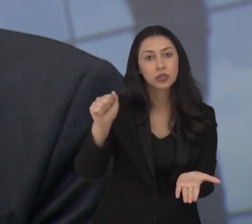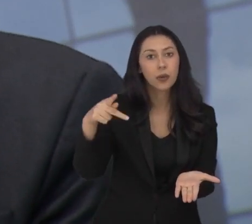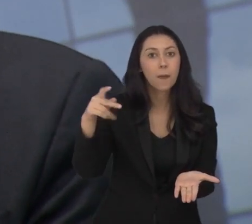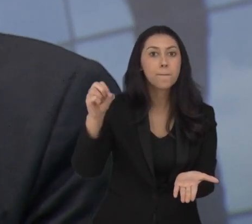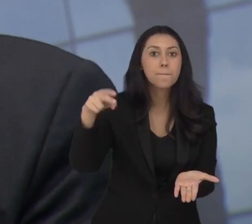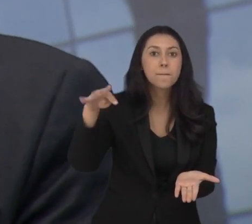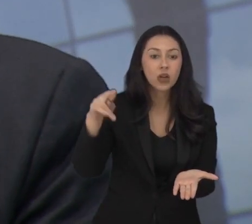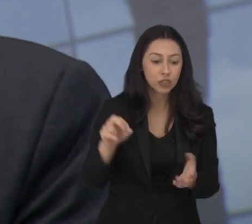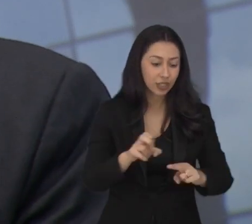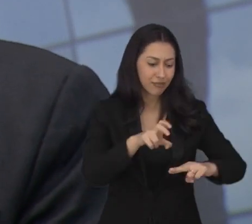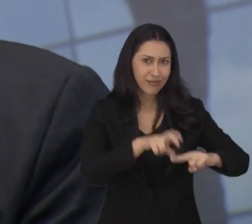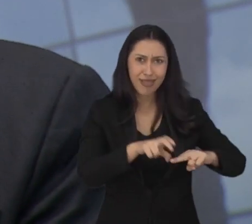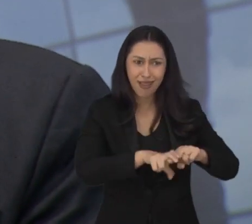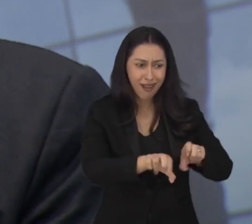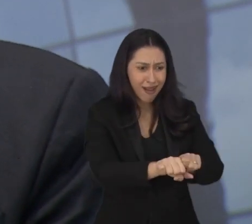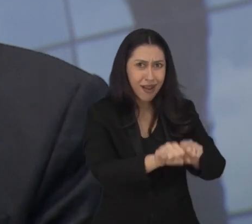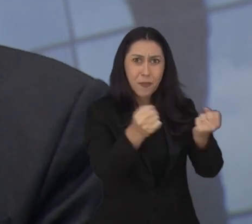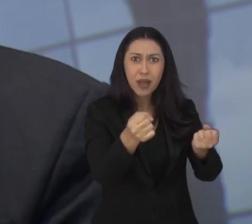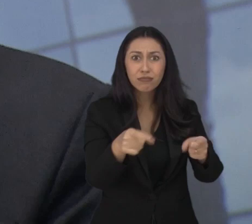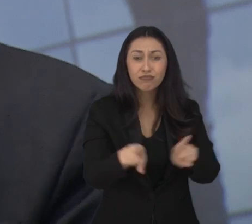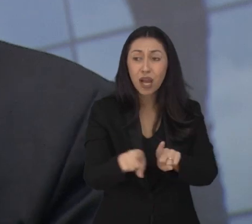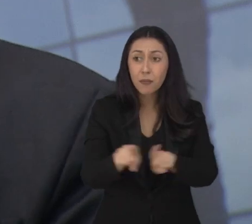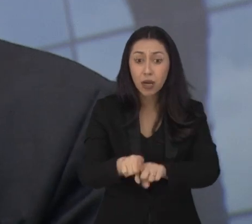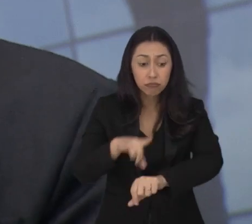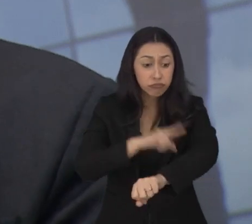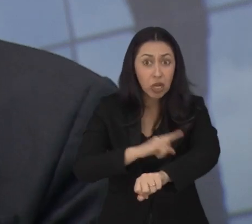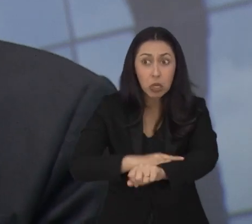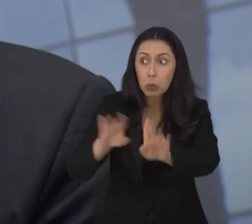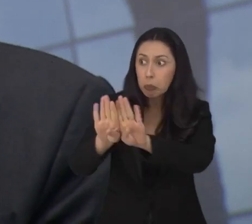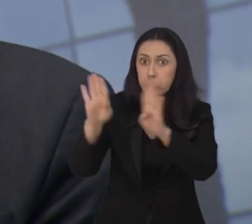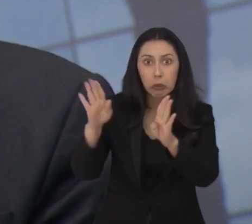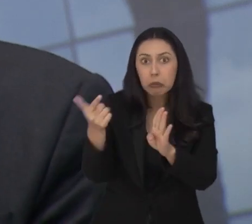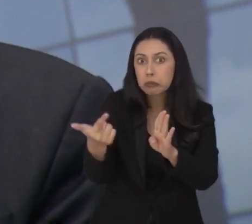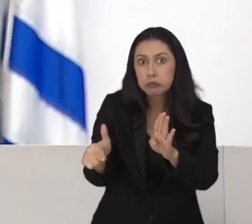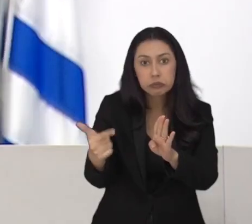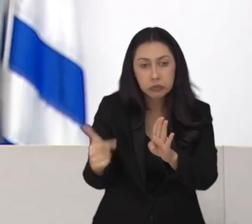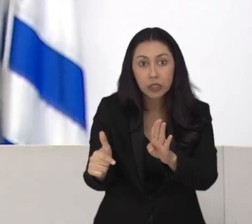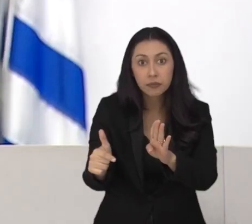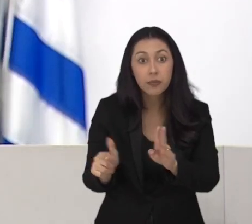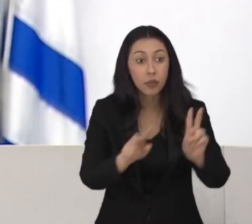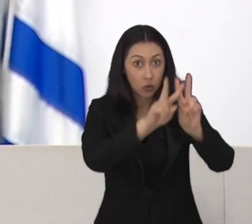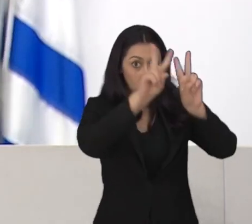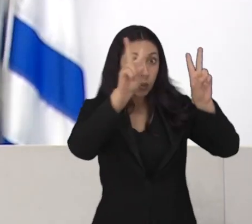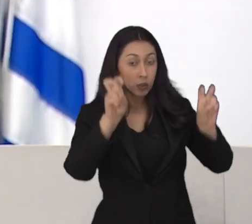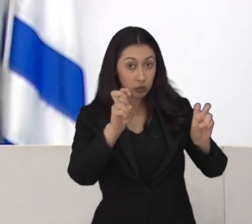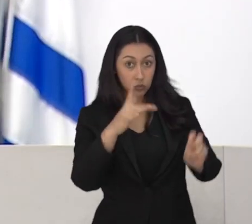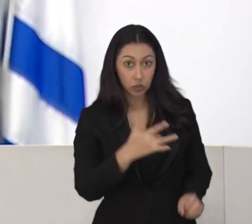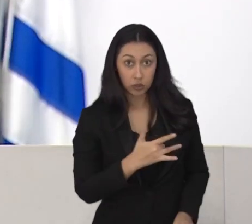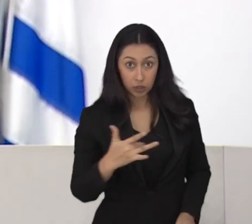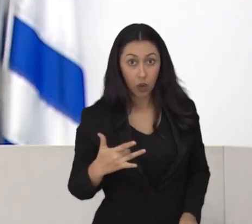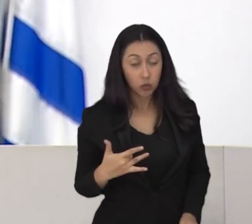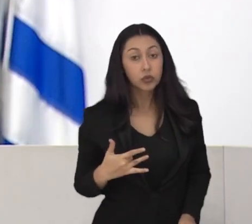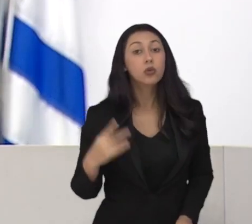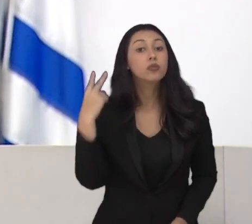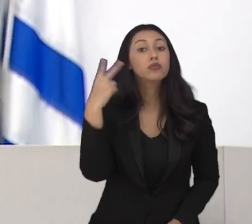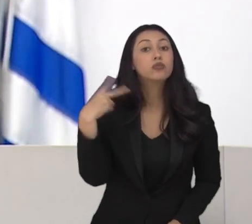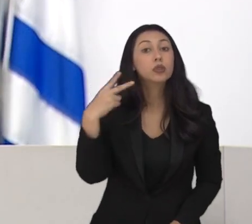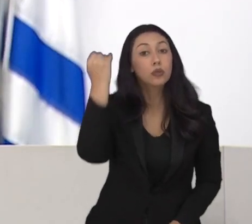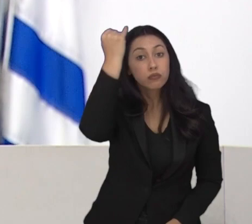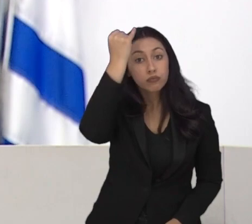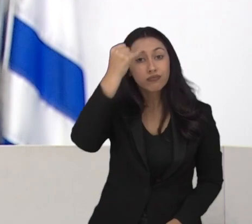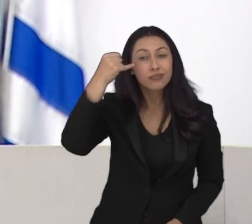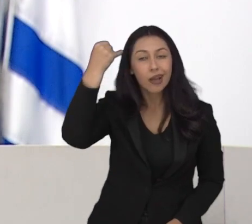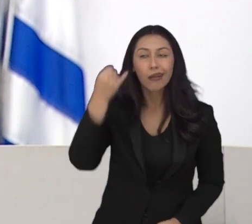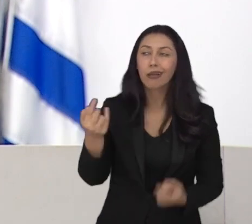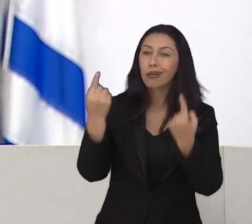Chagas, estaria com cadeiras quebradas e falta de porta em um dos banheiros. Ainda no tema da saúde, o vereador Dr. José